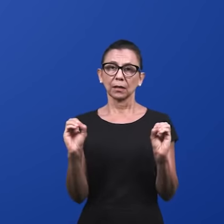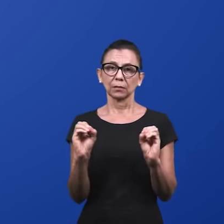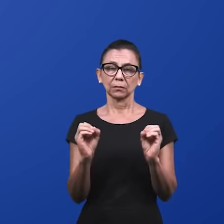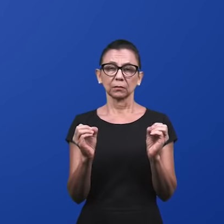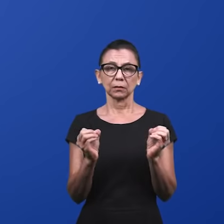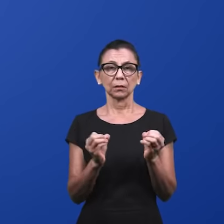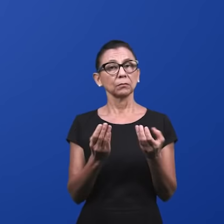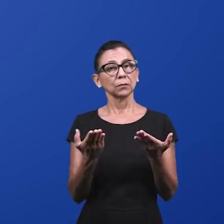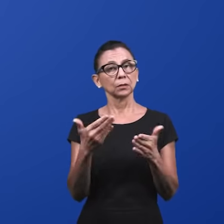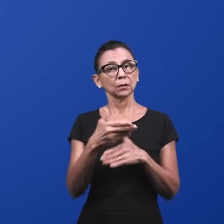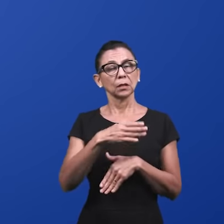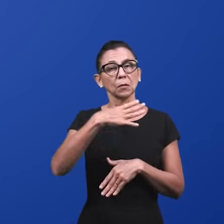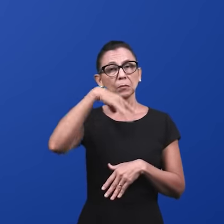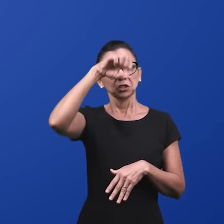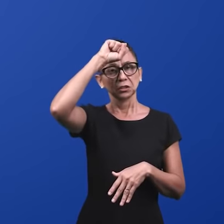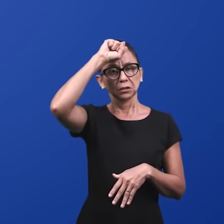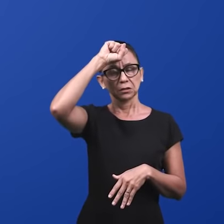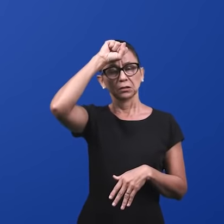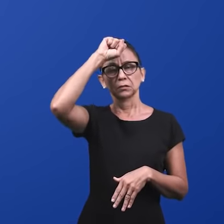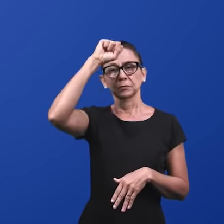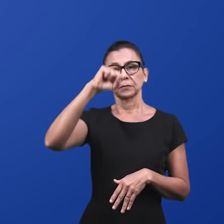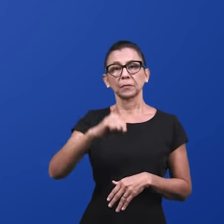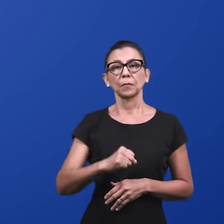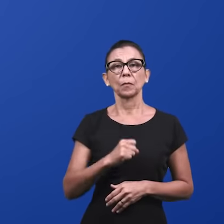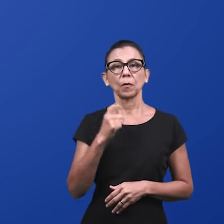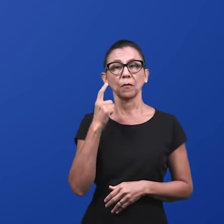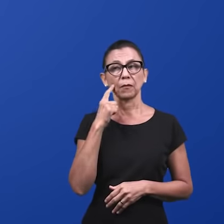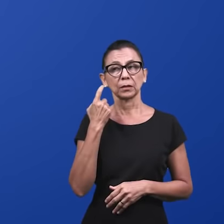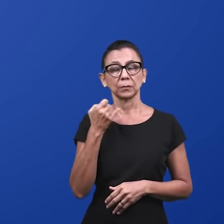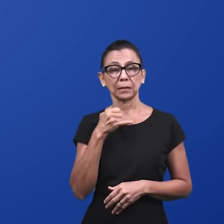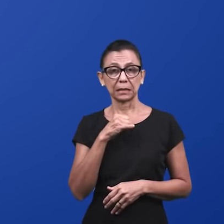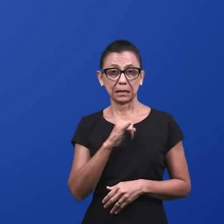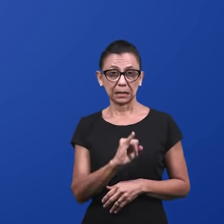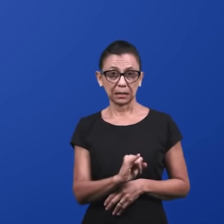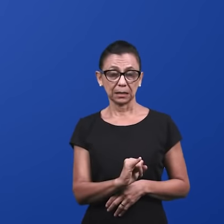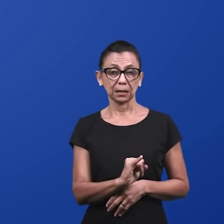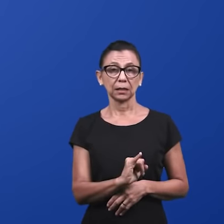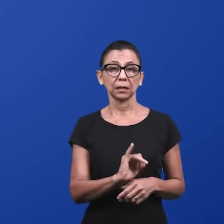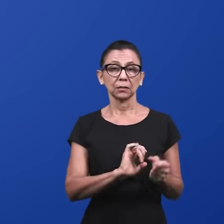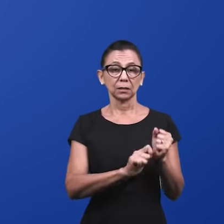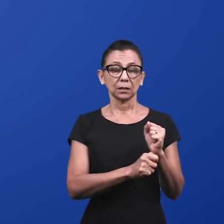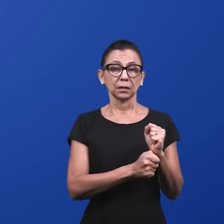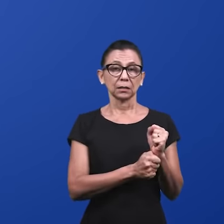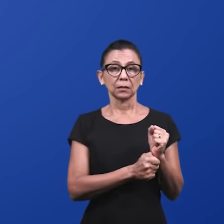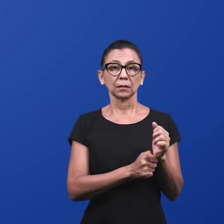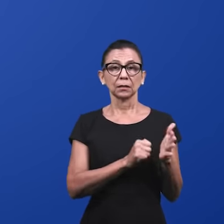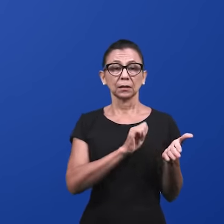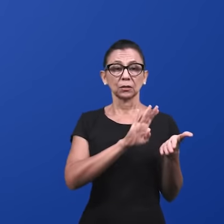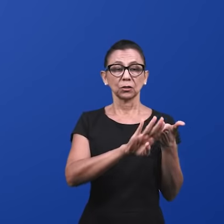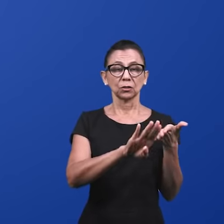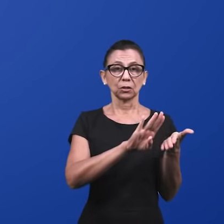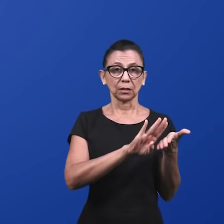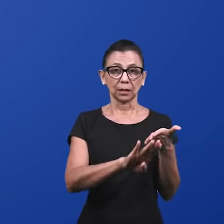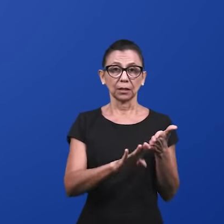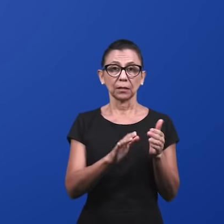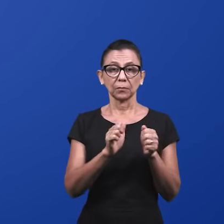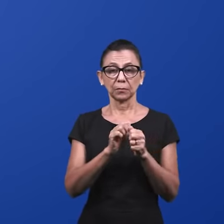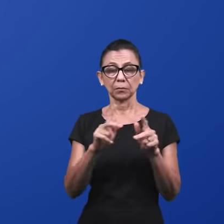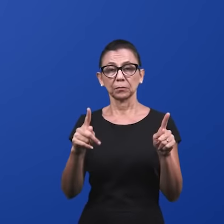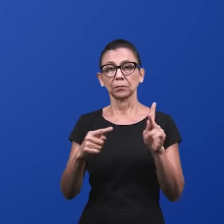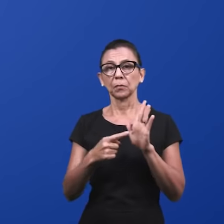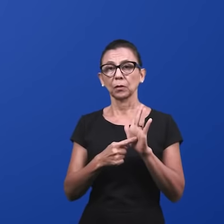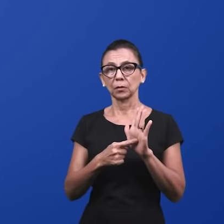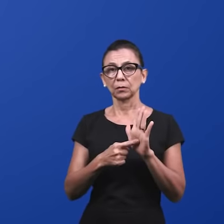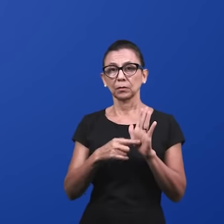para o misticismo. Como também podemos ver que se nós tirarmos a própria palavra de Deus, ela nos diz em